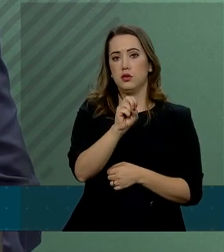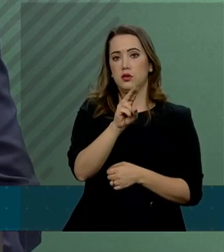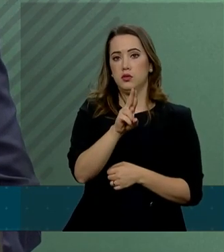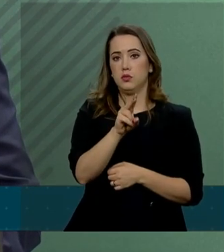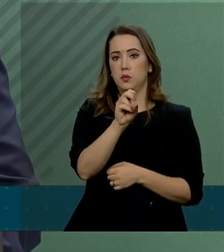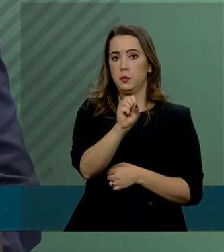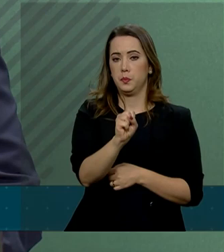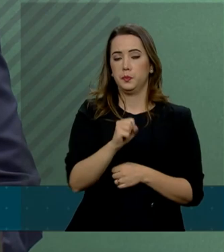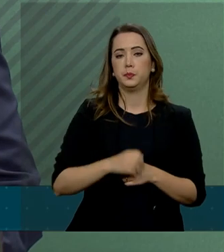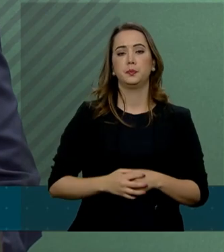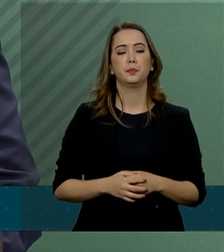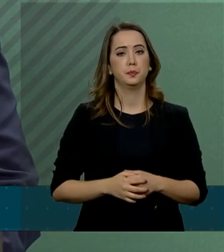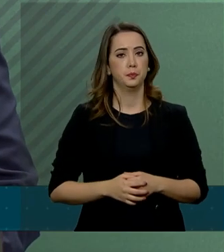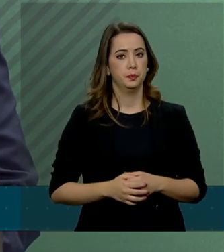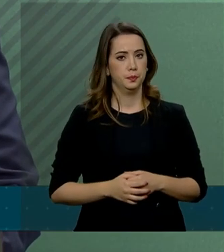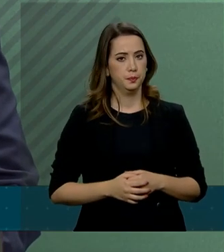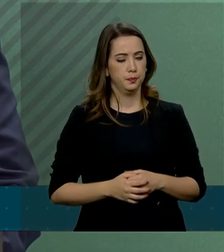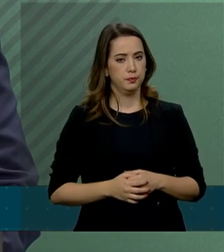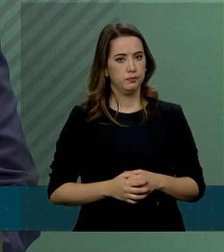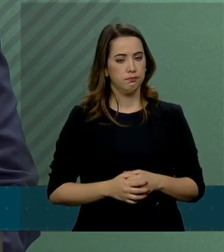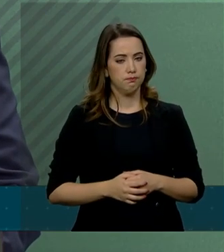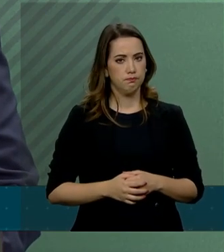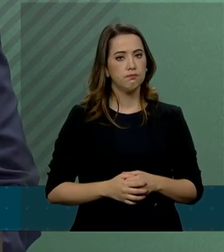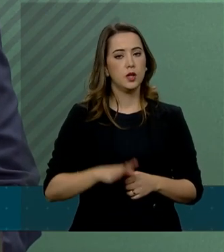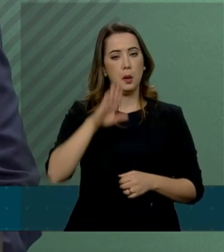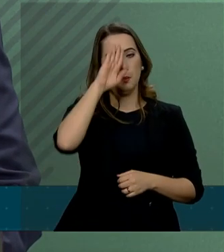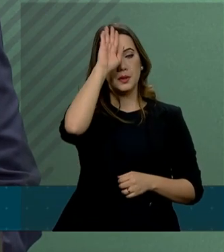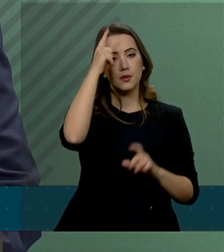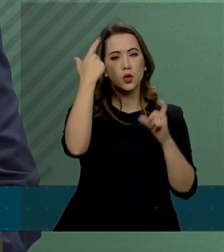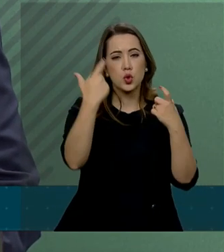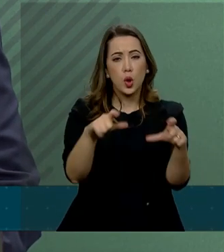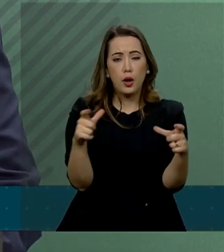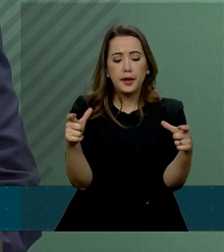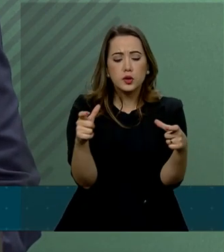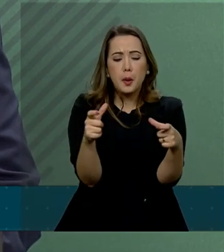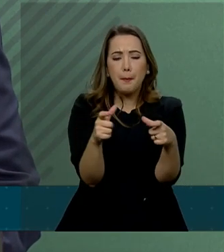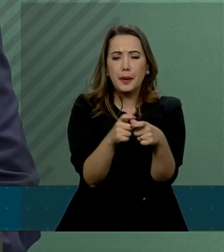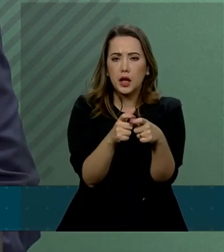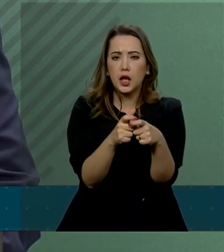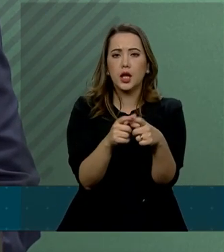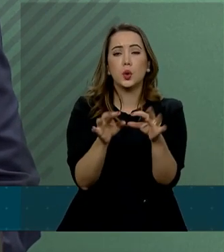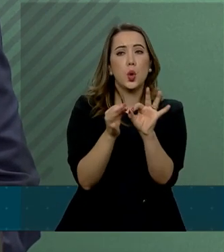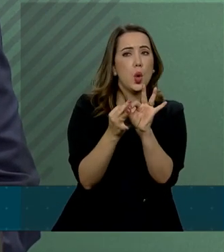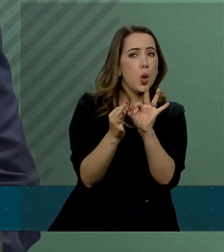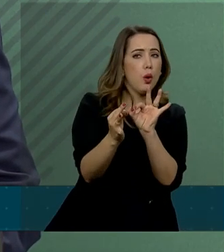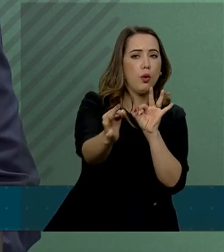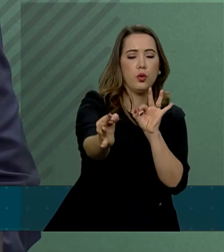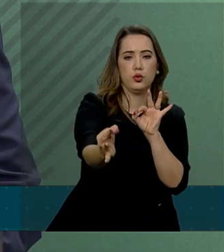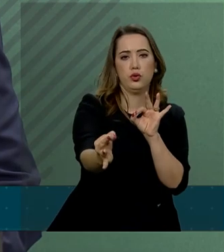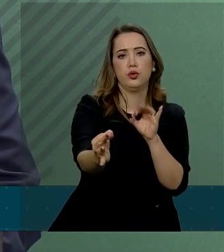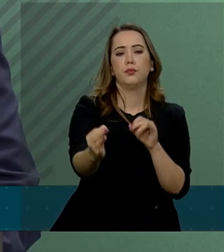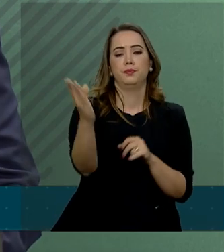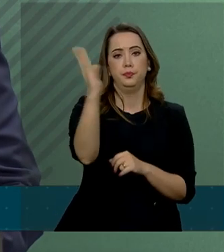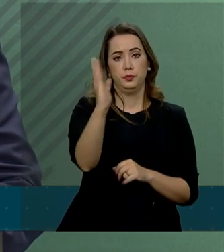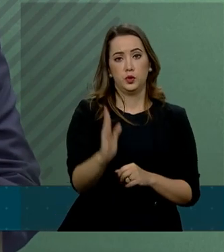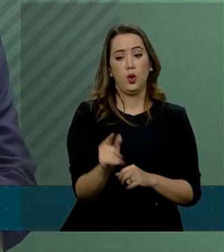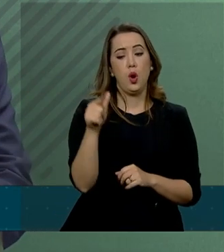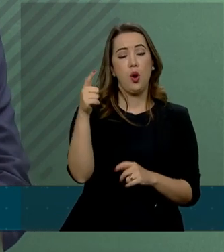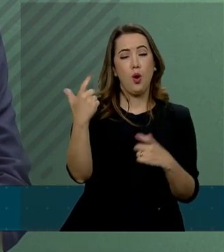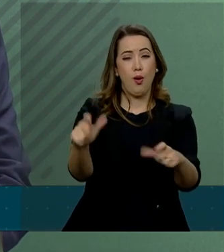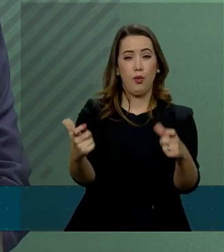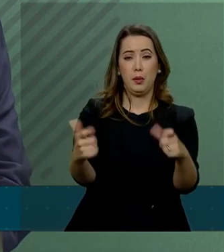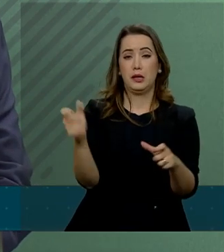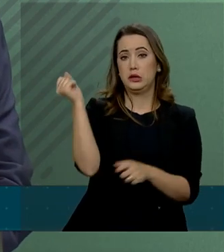sus principalmente municípios pequenos e remotos do brasil locais de